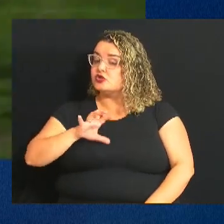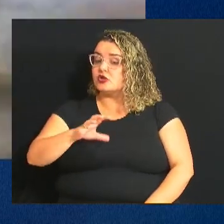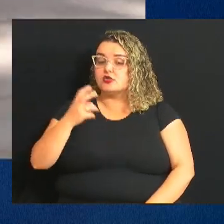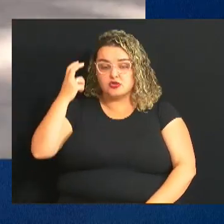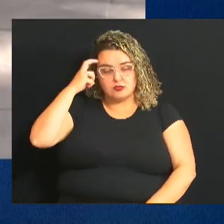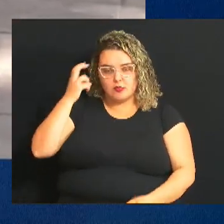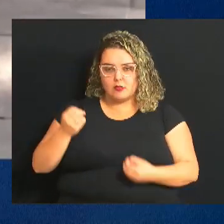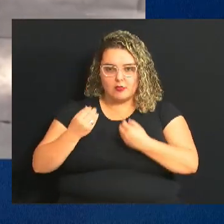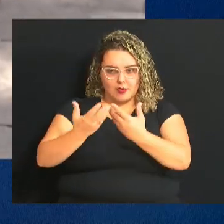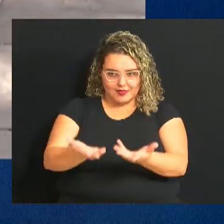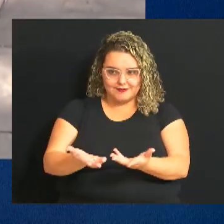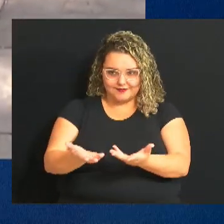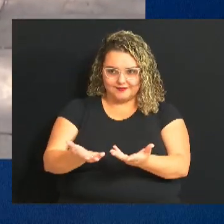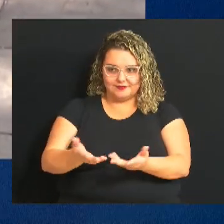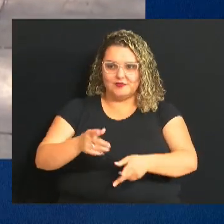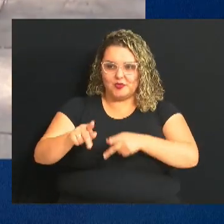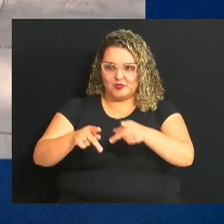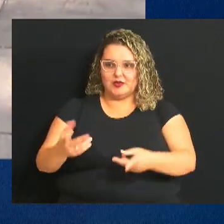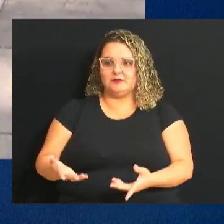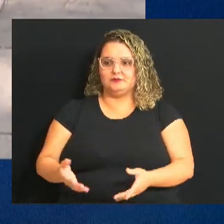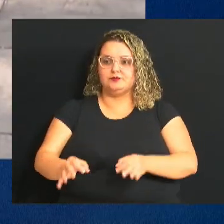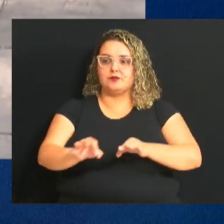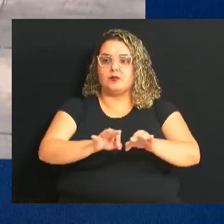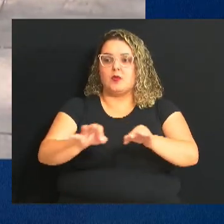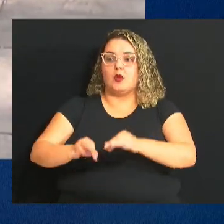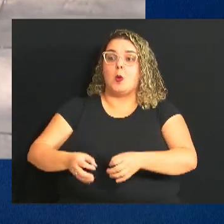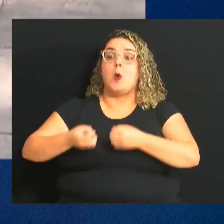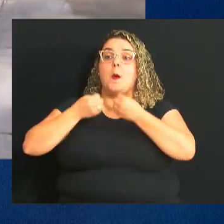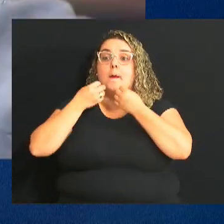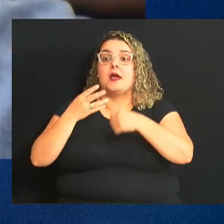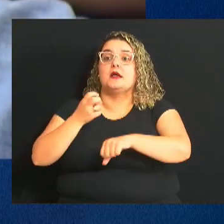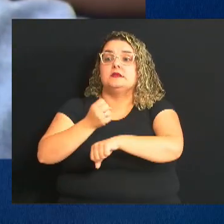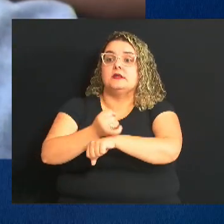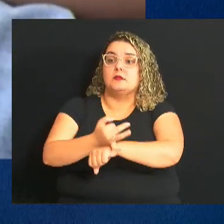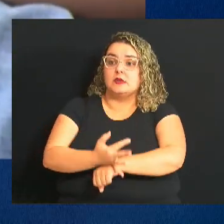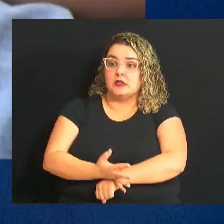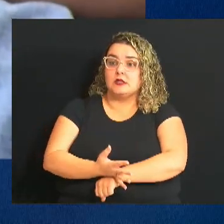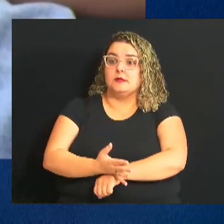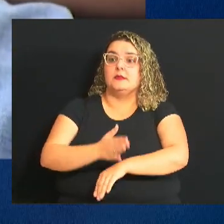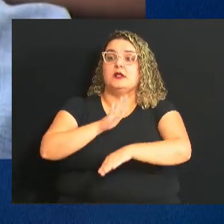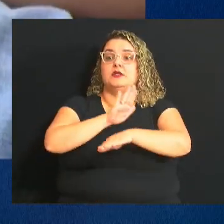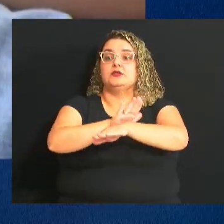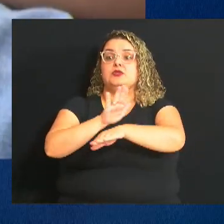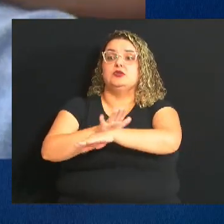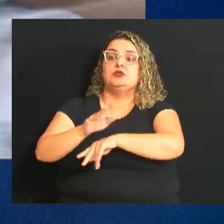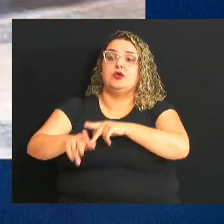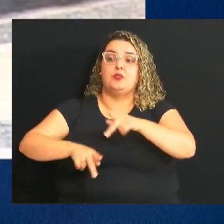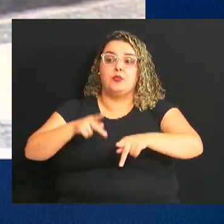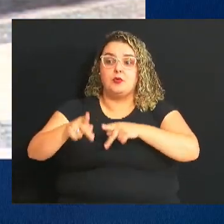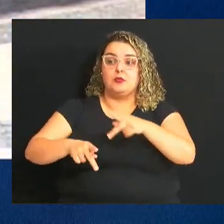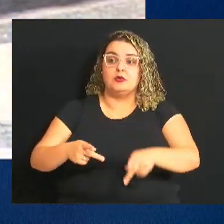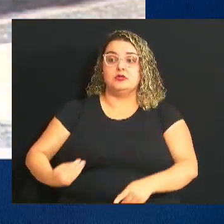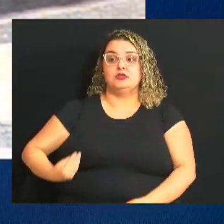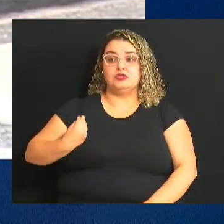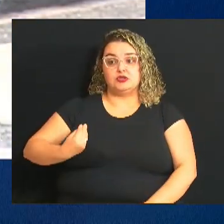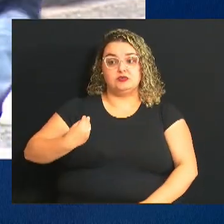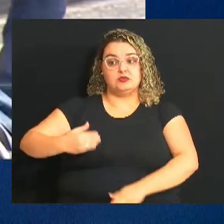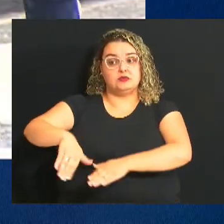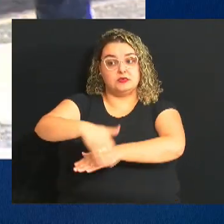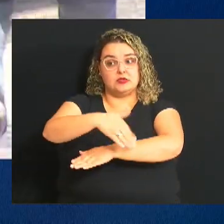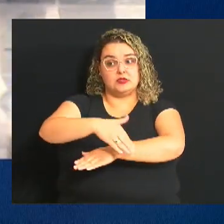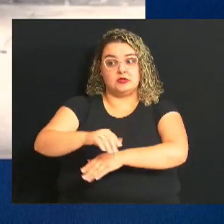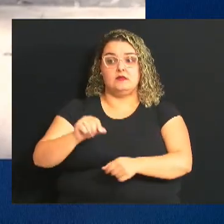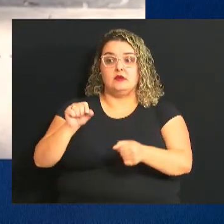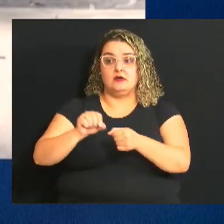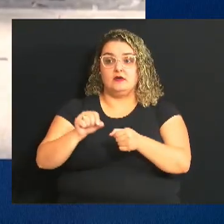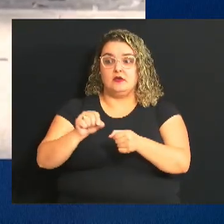popular. Projeto Bem da Madrugada, em prol da população em situação de rua, vai